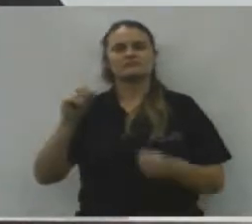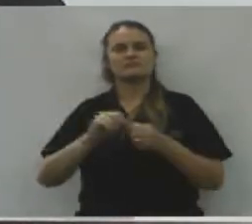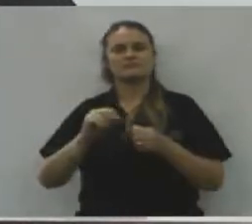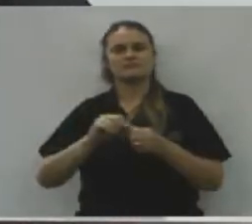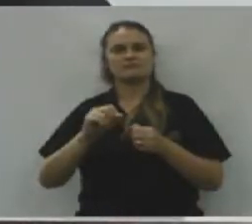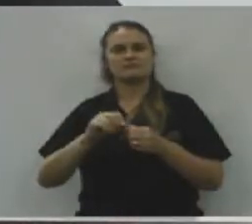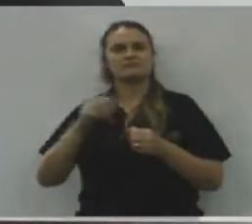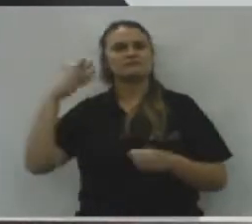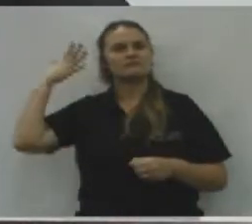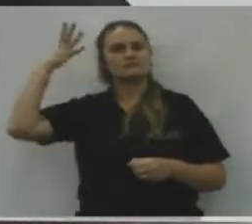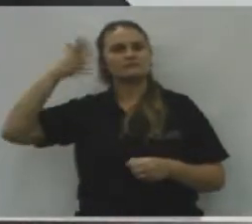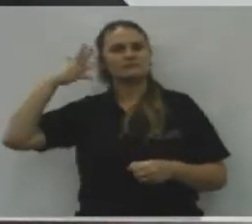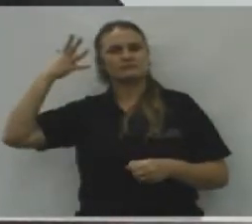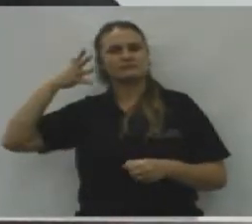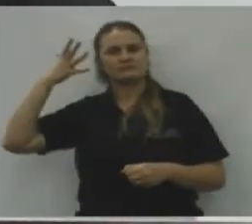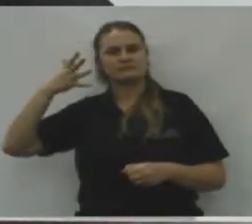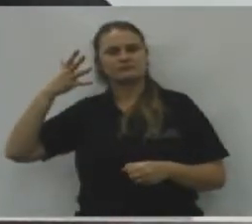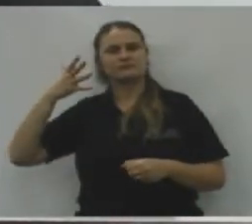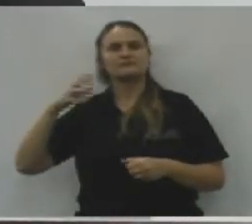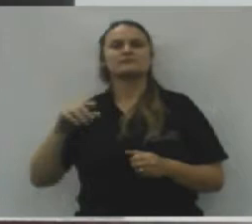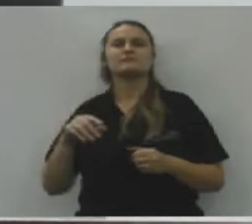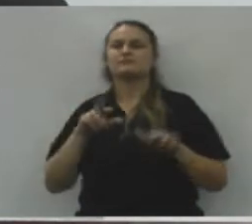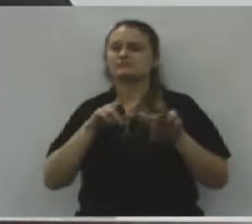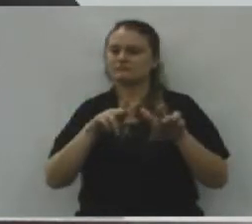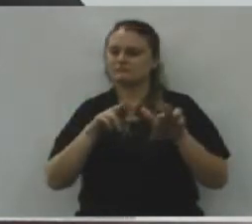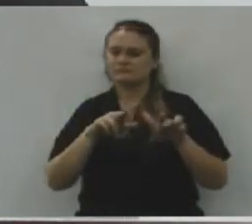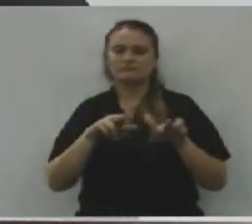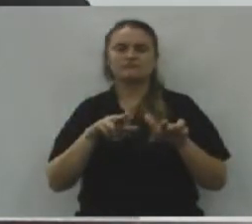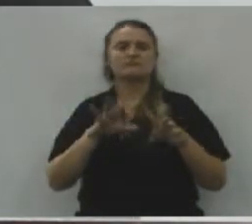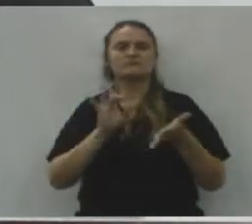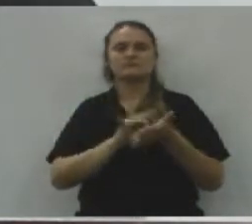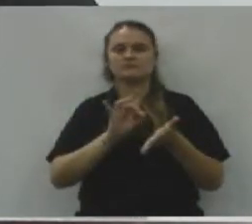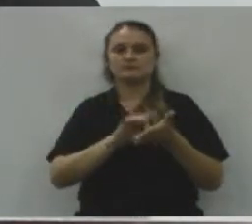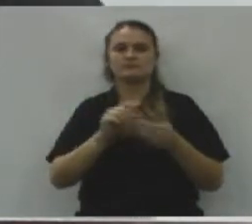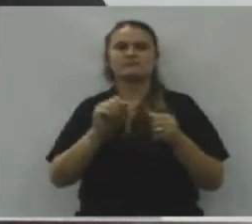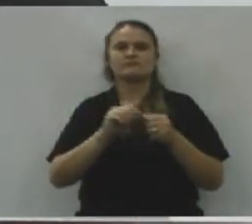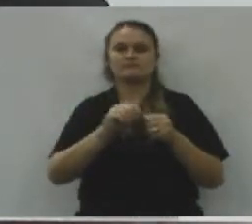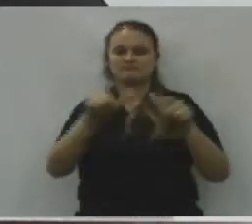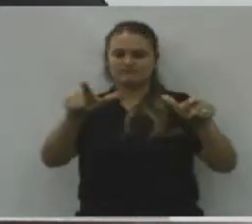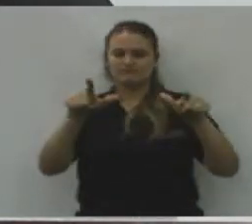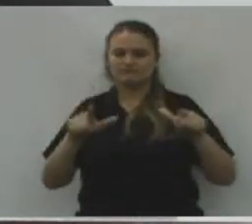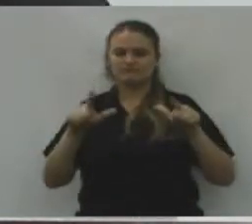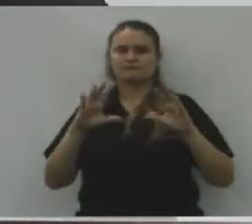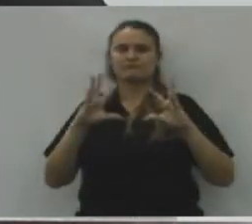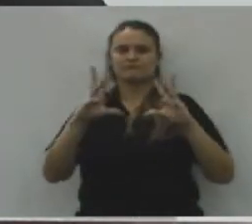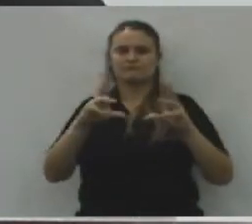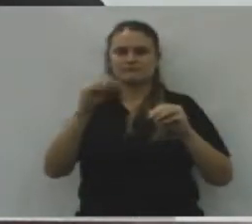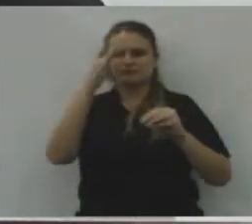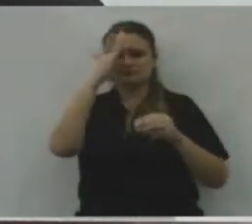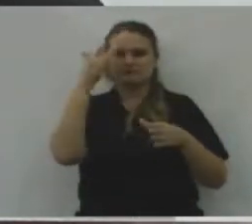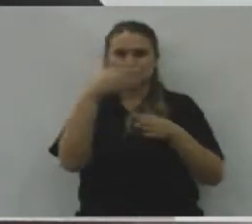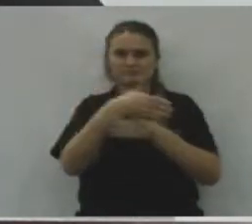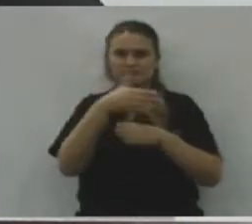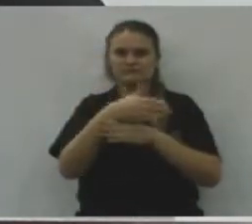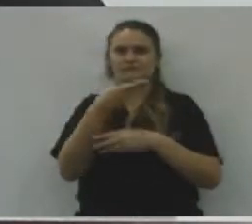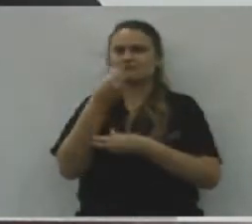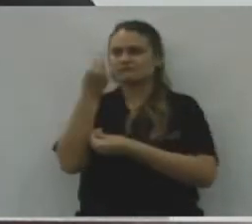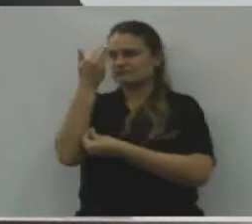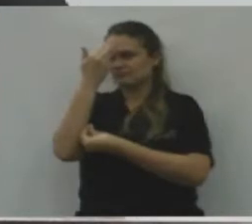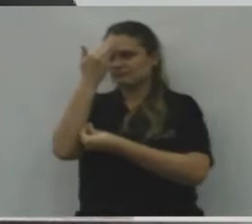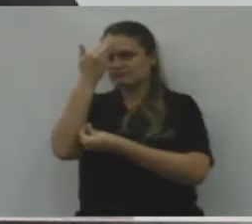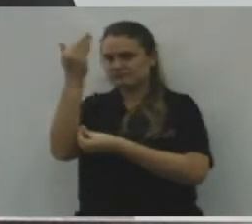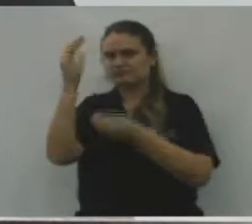providenciando então a palestra para todos nós, também nos mesmos moldes, com certificado para todos os participantes. Quero fazer um agradecimento